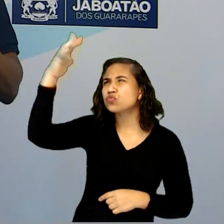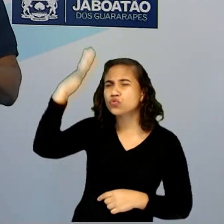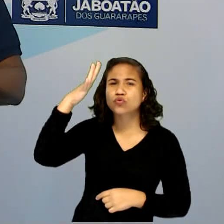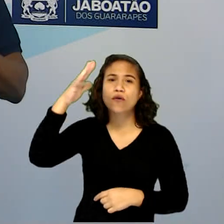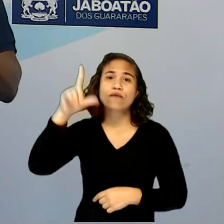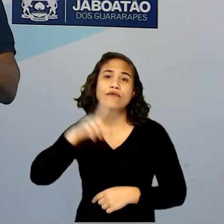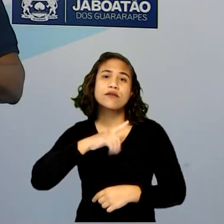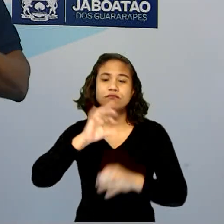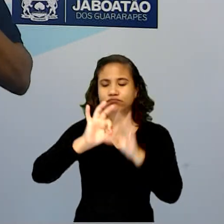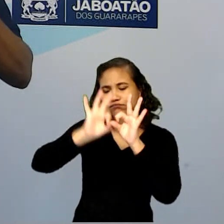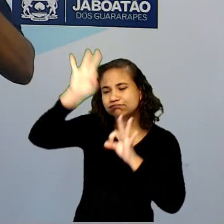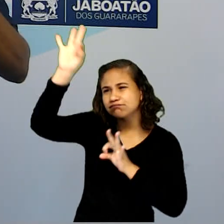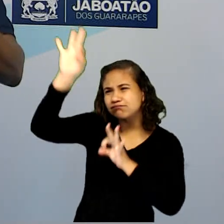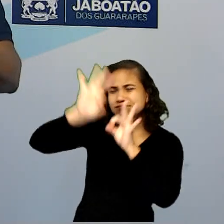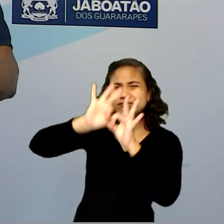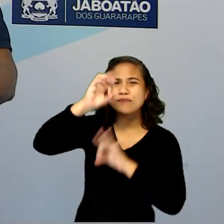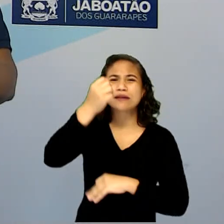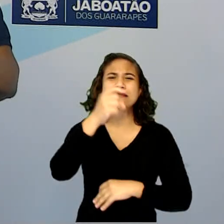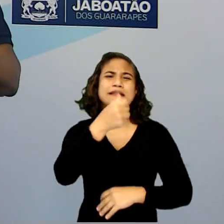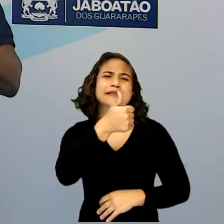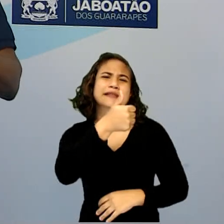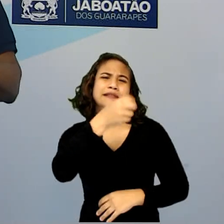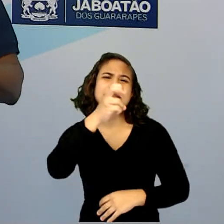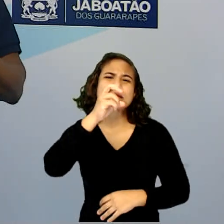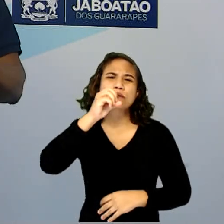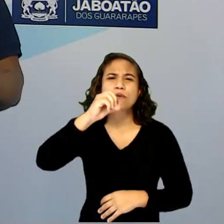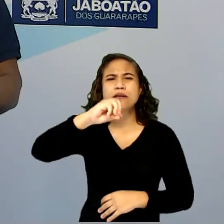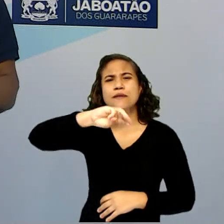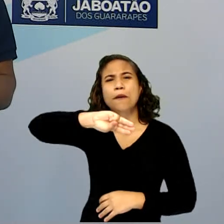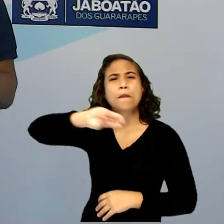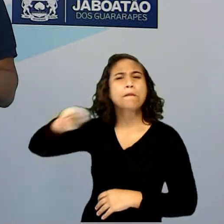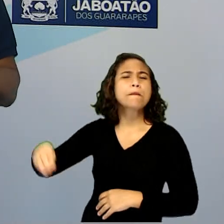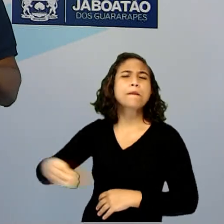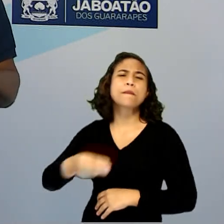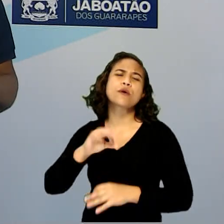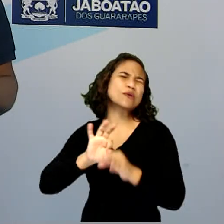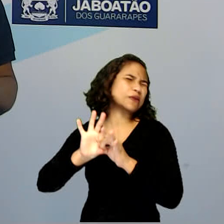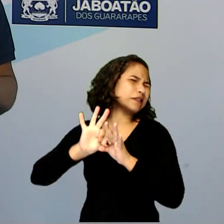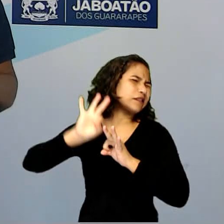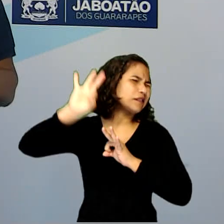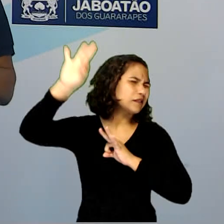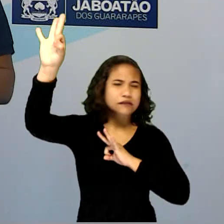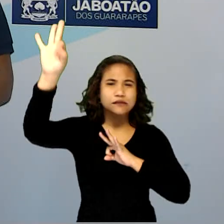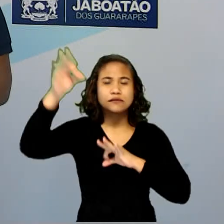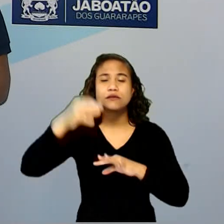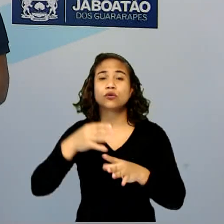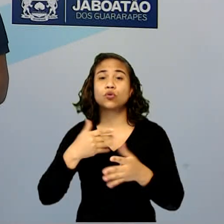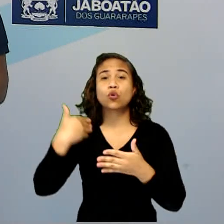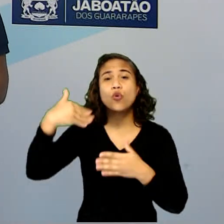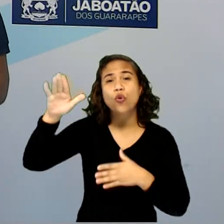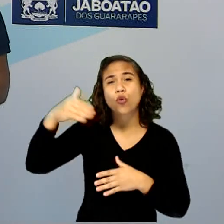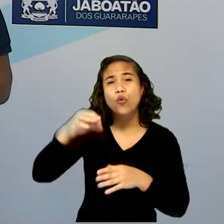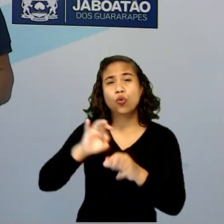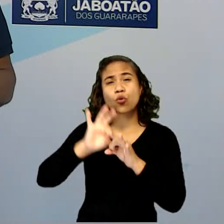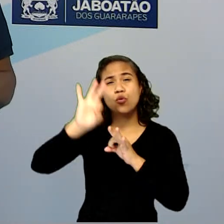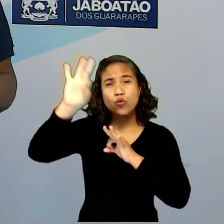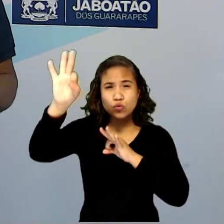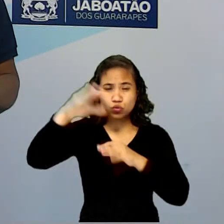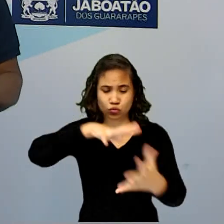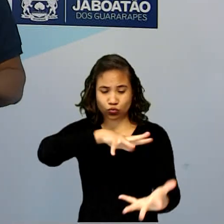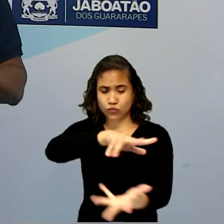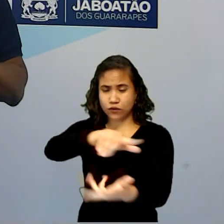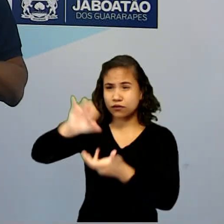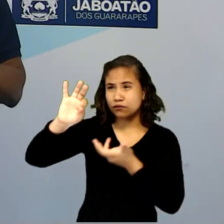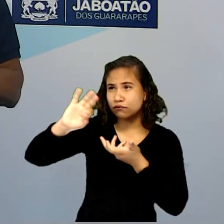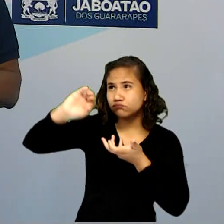a 150 milhões de quilômetros de distância do nosso planeta. E a